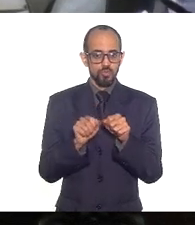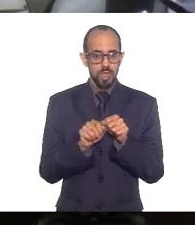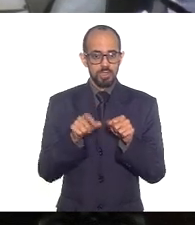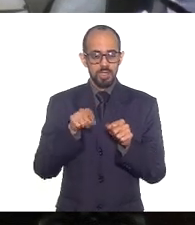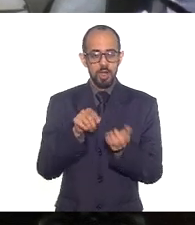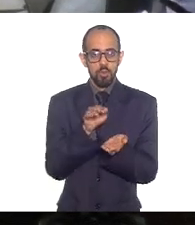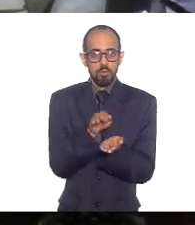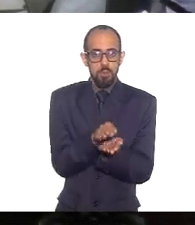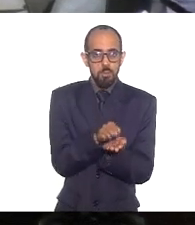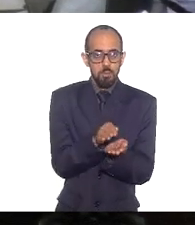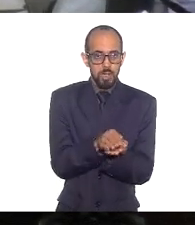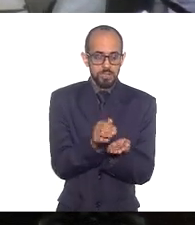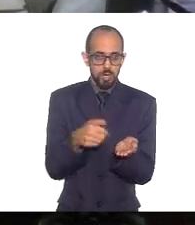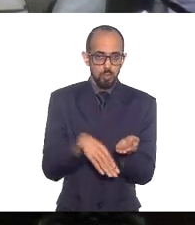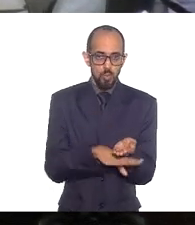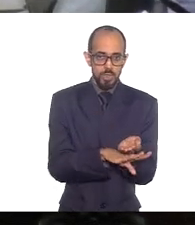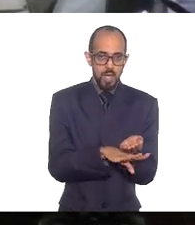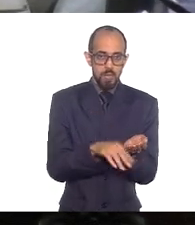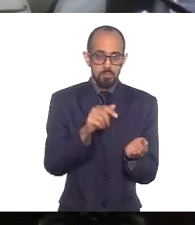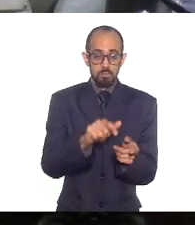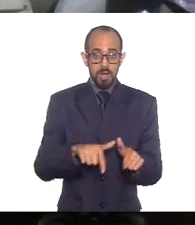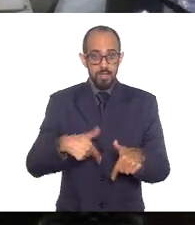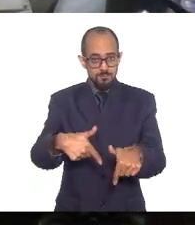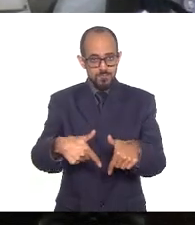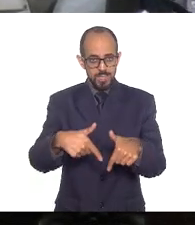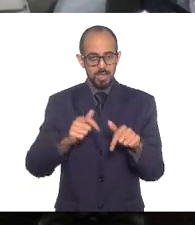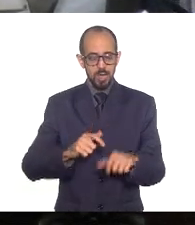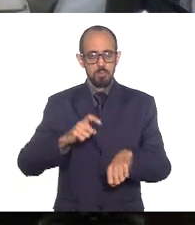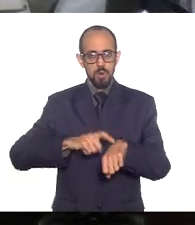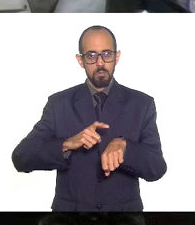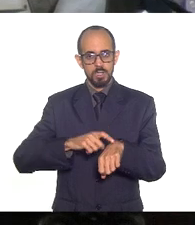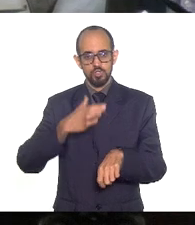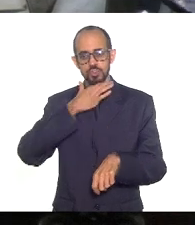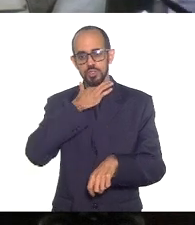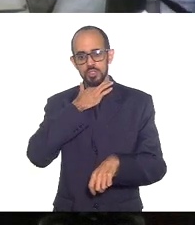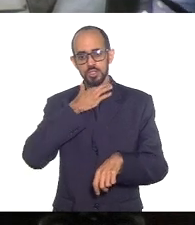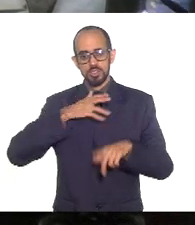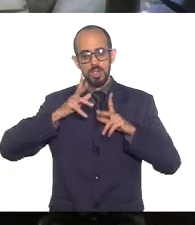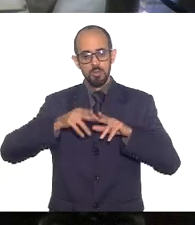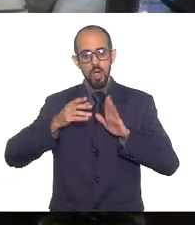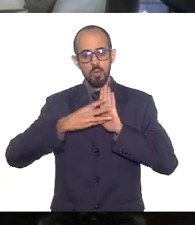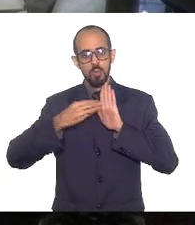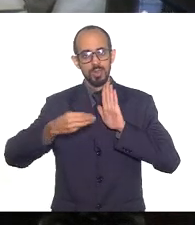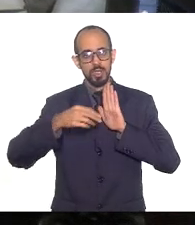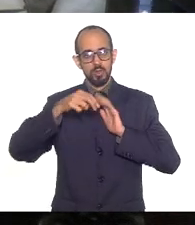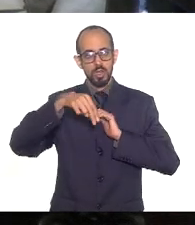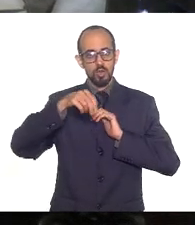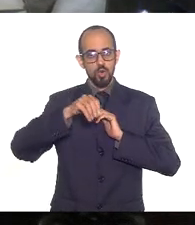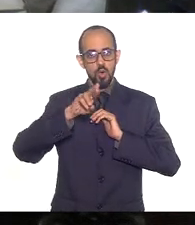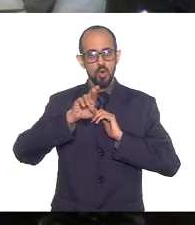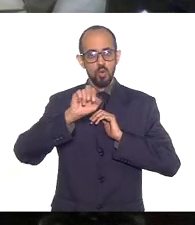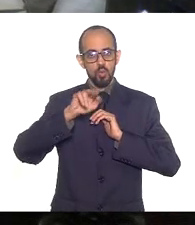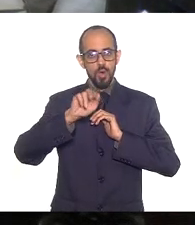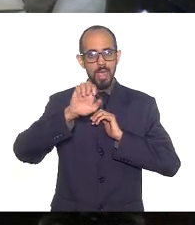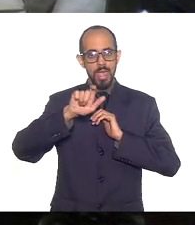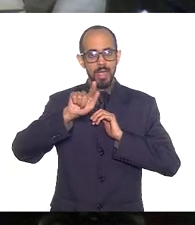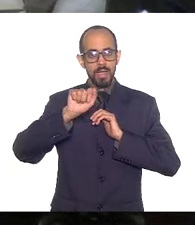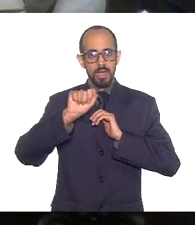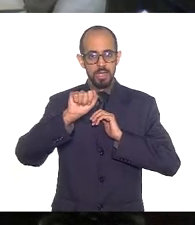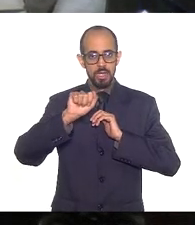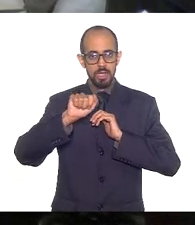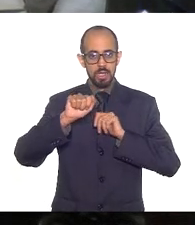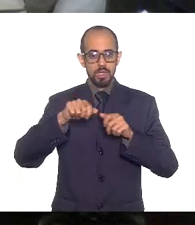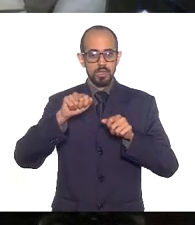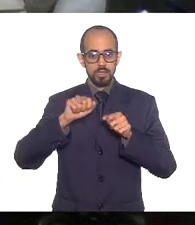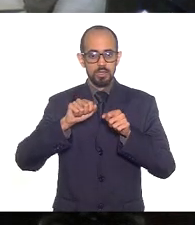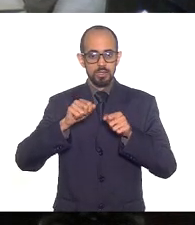para o estado enfrentar os momentos de crise e também como modelo da Noruega e que